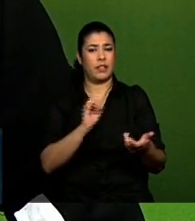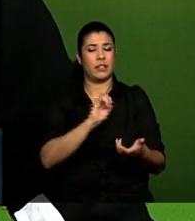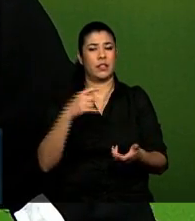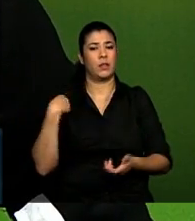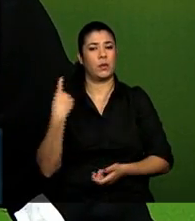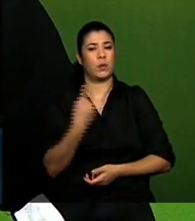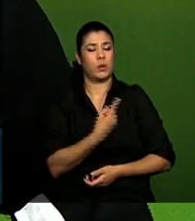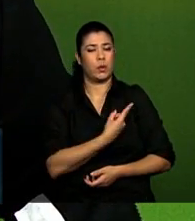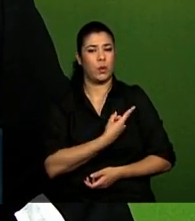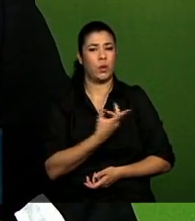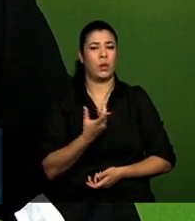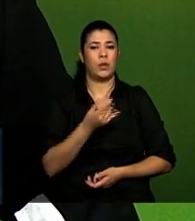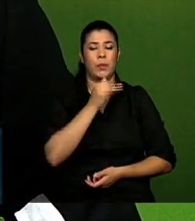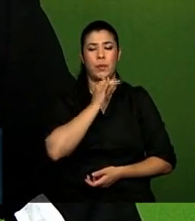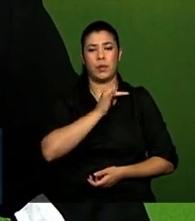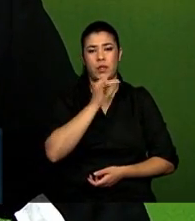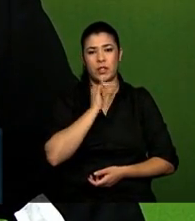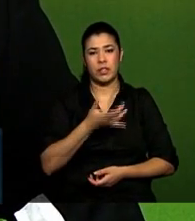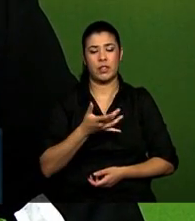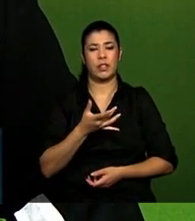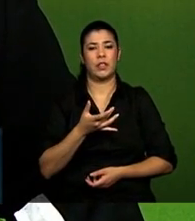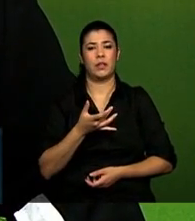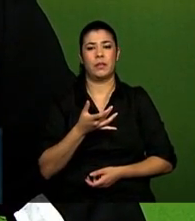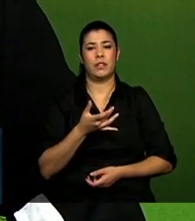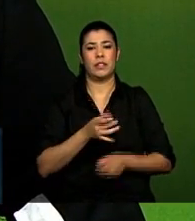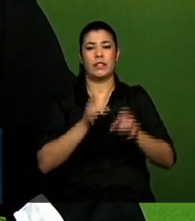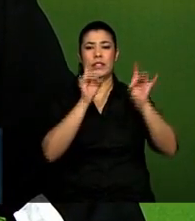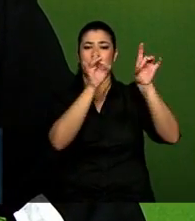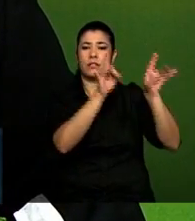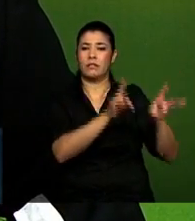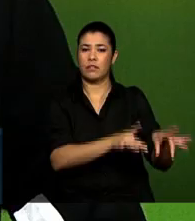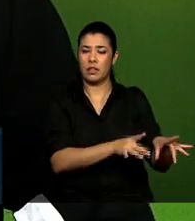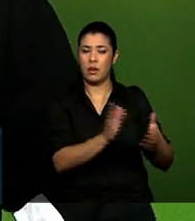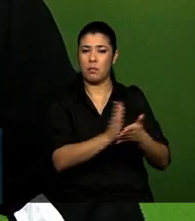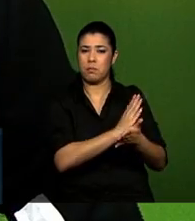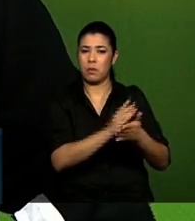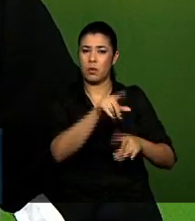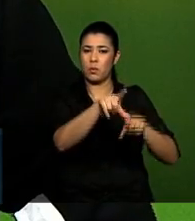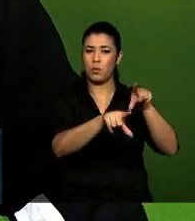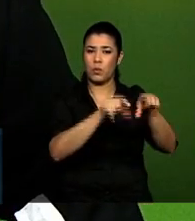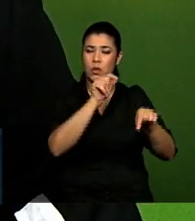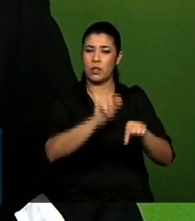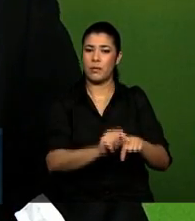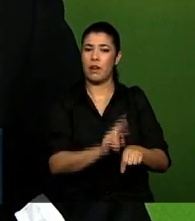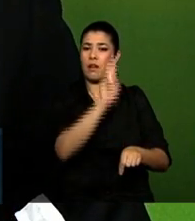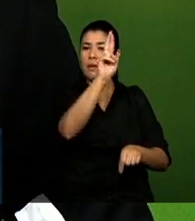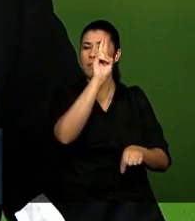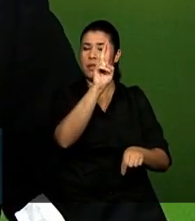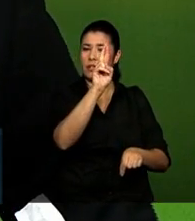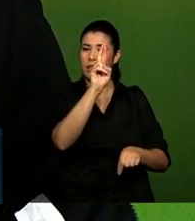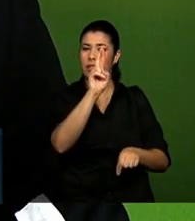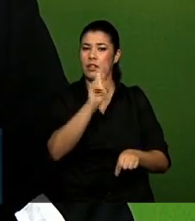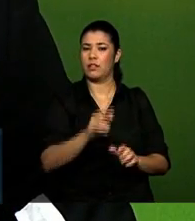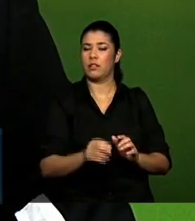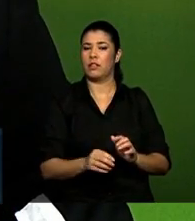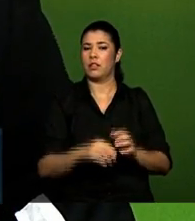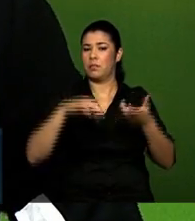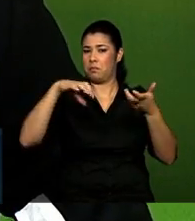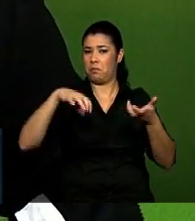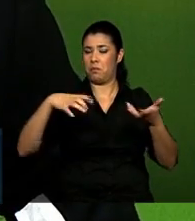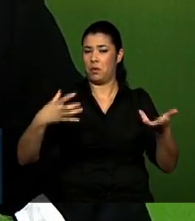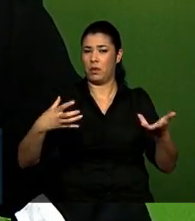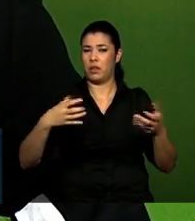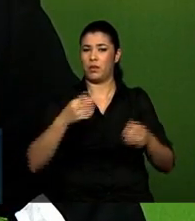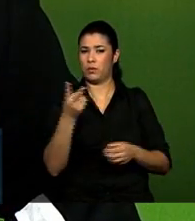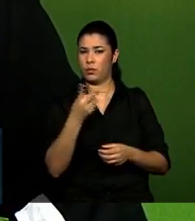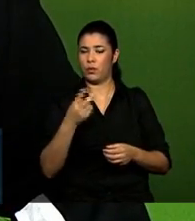nós saiamos dessas indic dessas indicações para presidência da câmara câmara e Senado